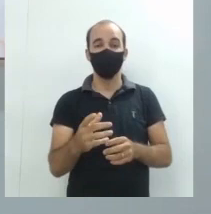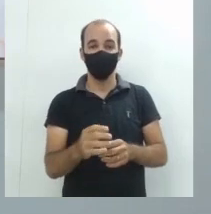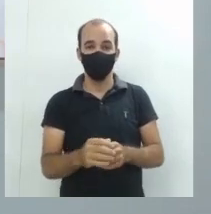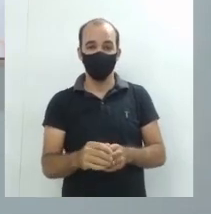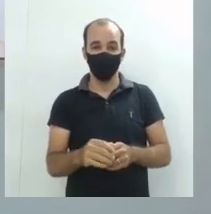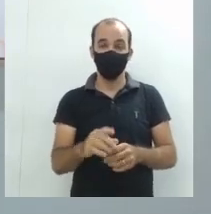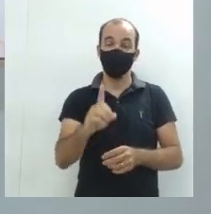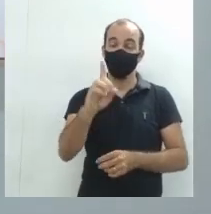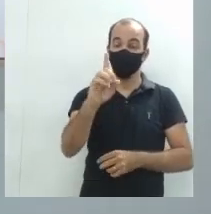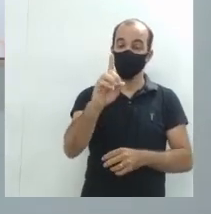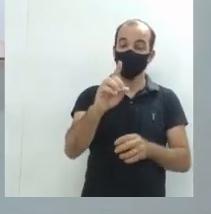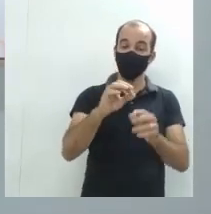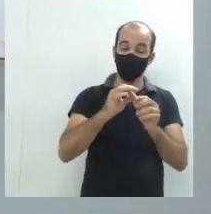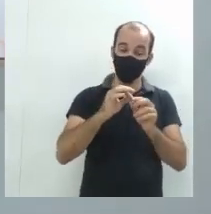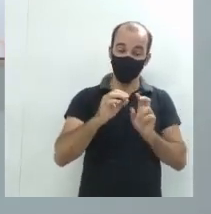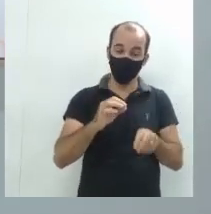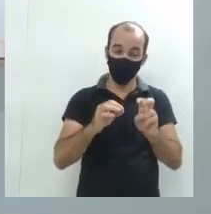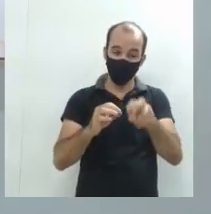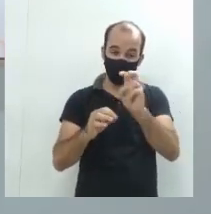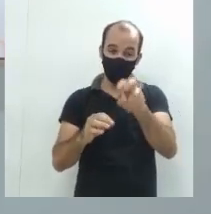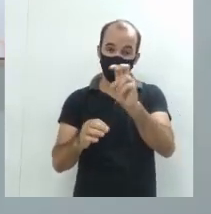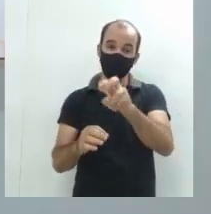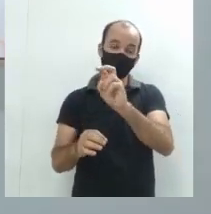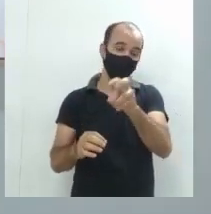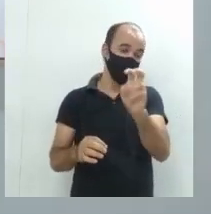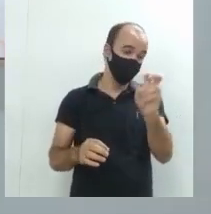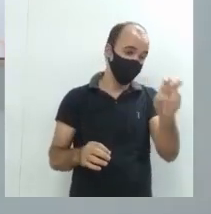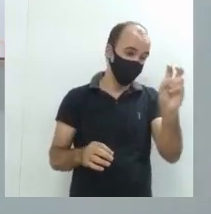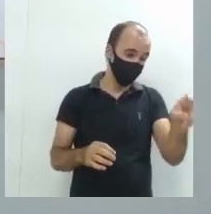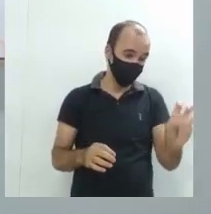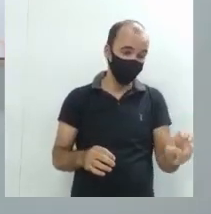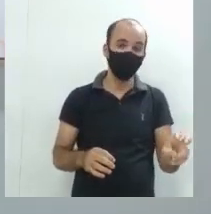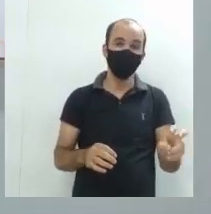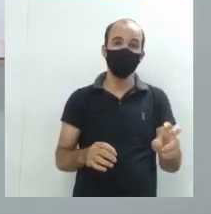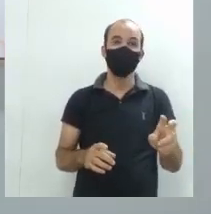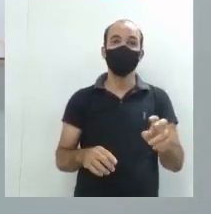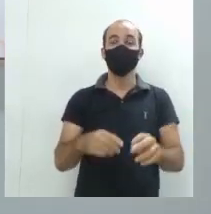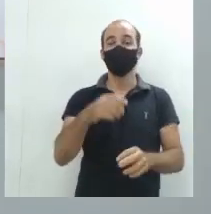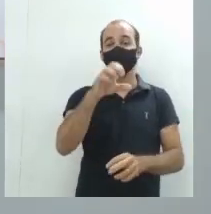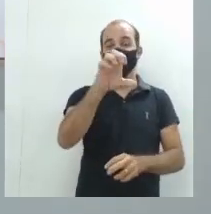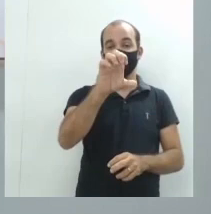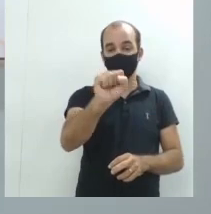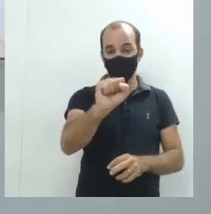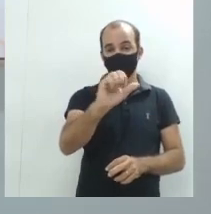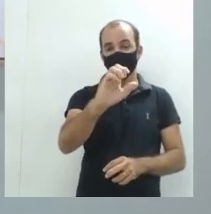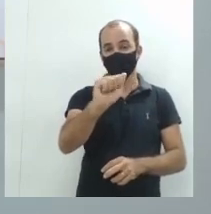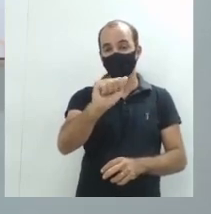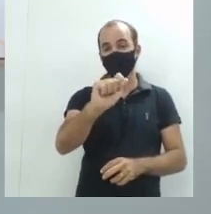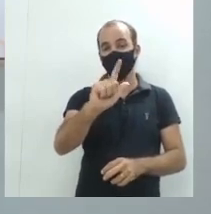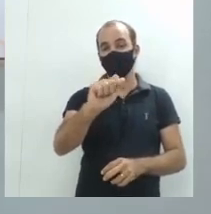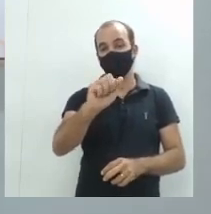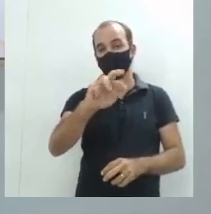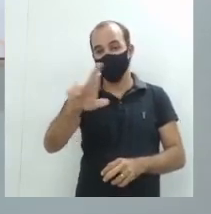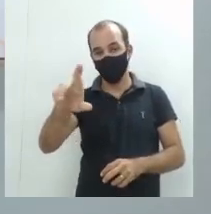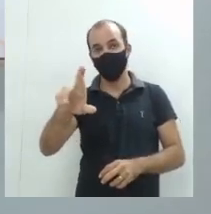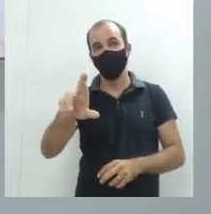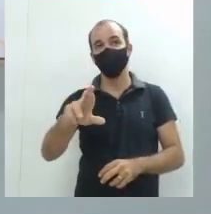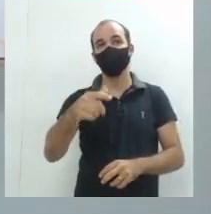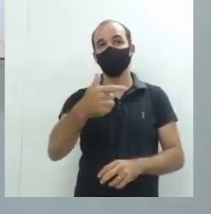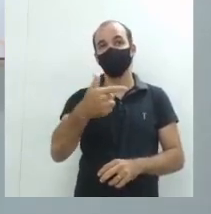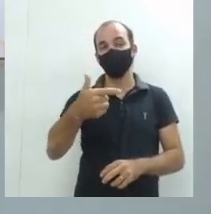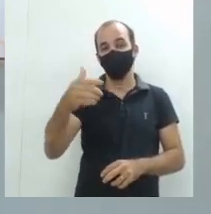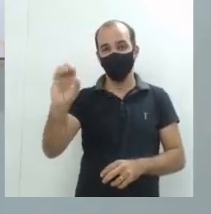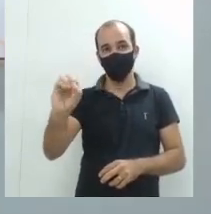deslocamento escalar foi 220 metros. O deslocamento vetorial só